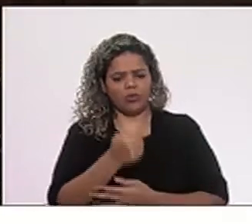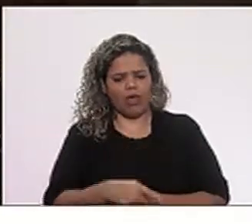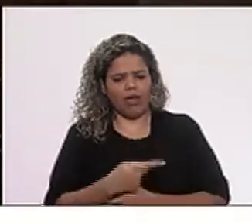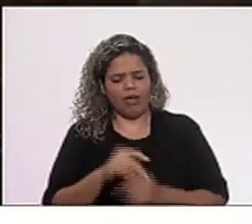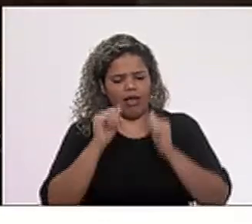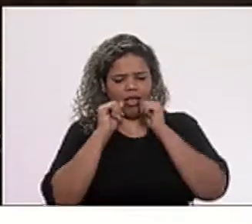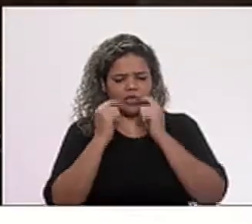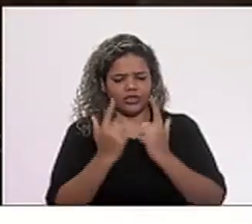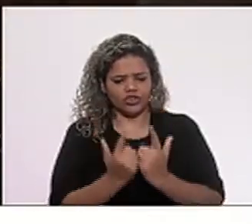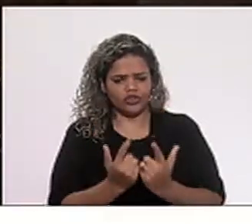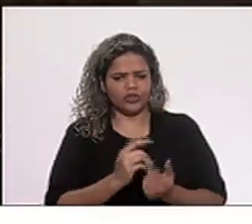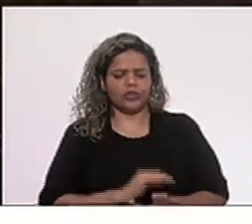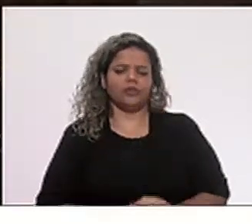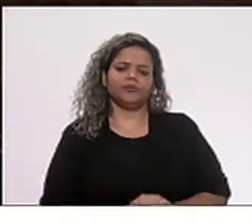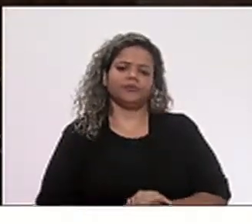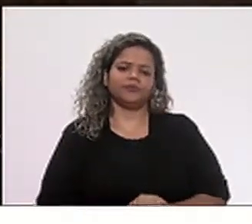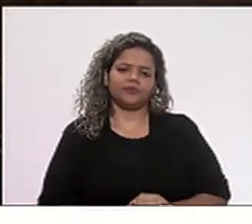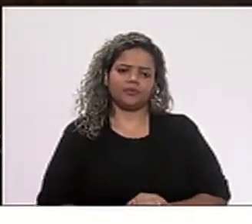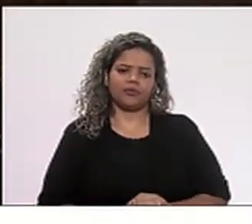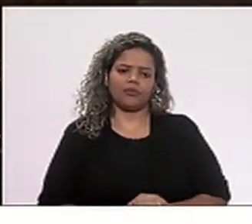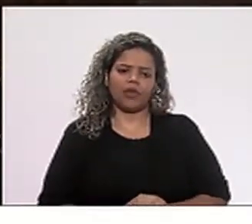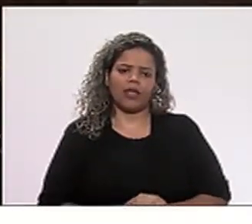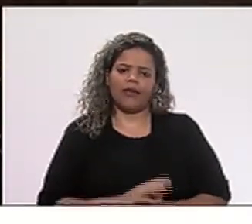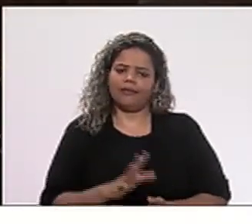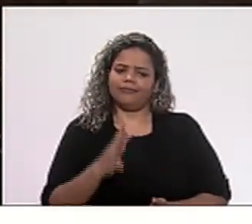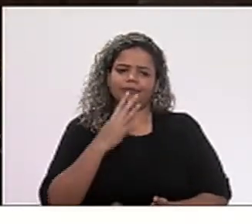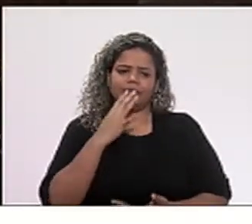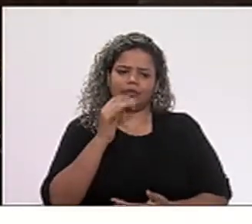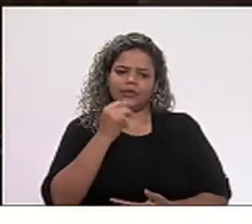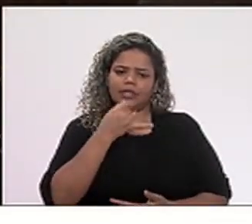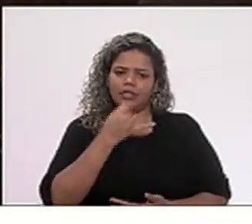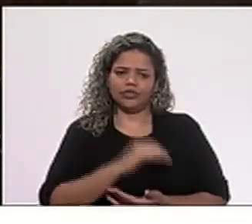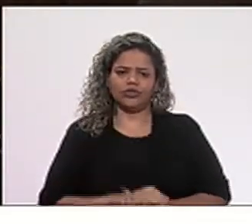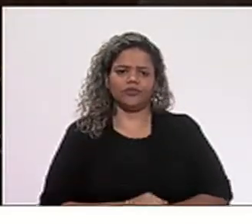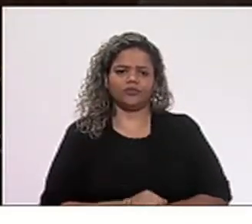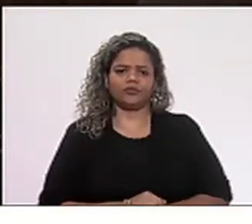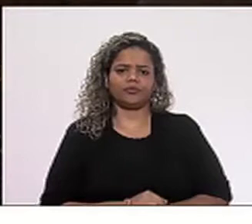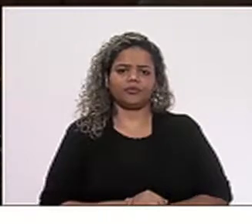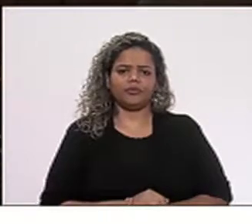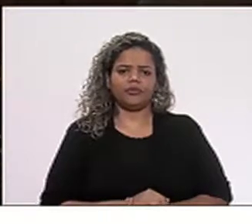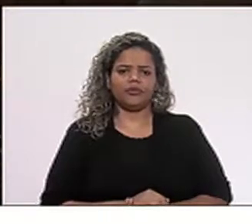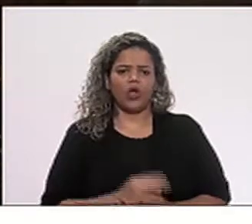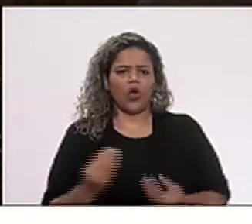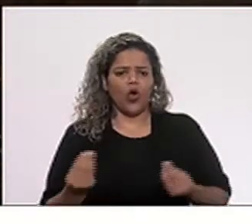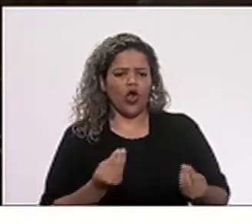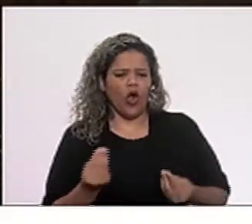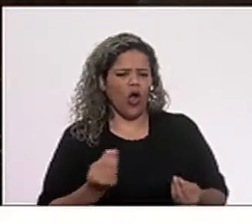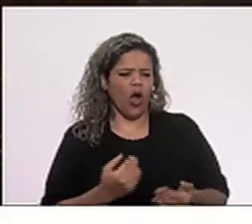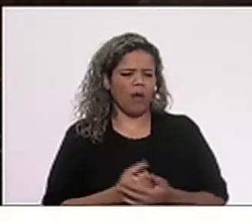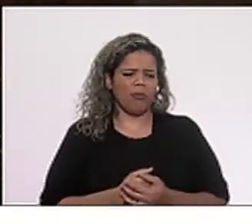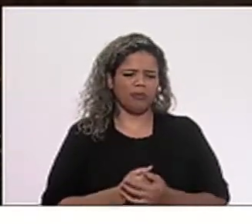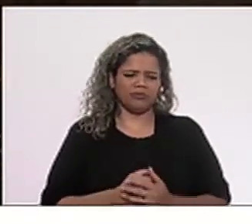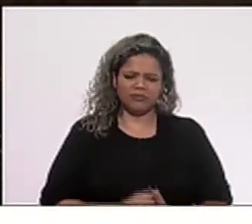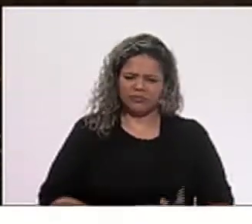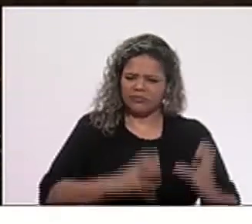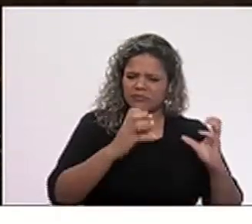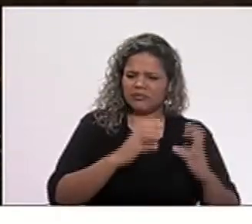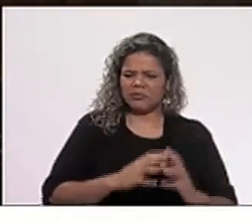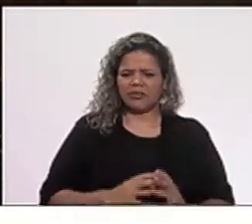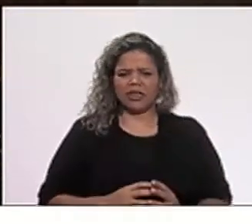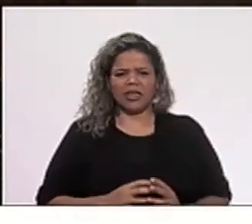nesta Assembleia Legislativa do Estado do Rio de Janeiro. É lamentável a forma tosca, né?